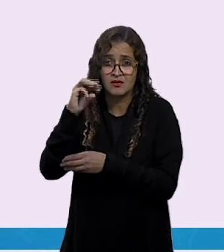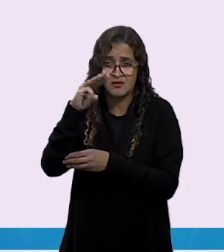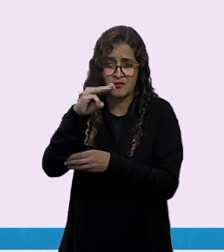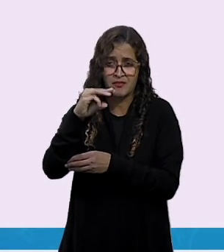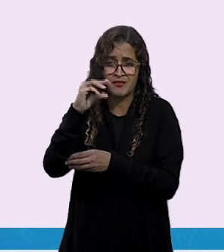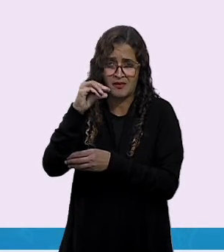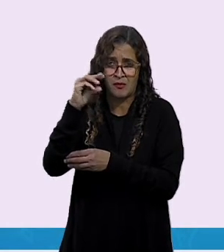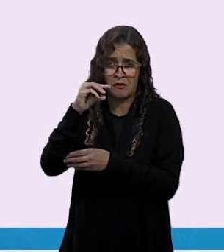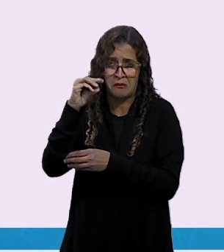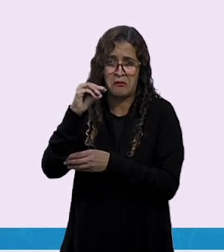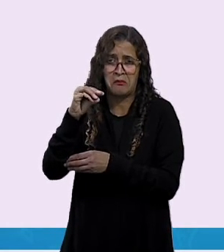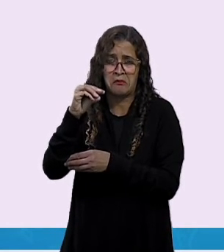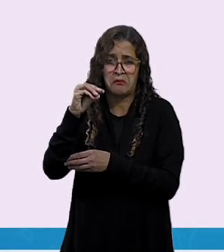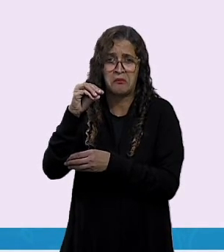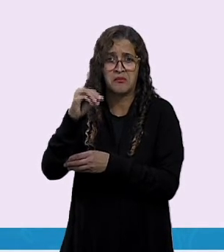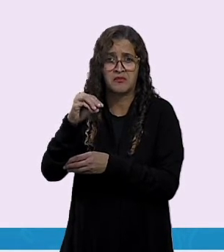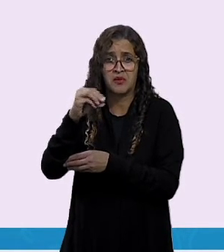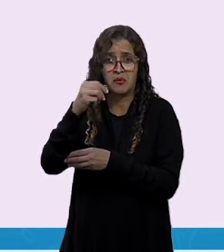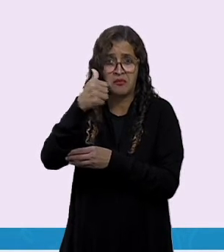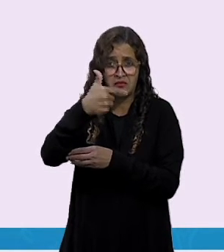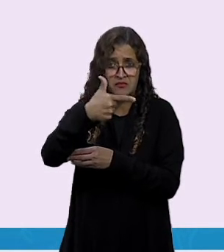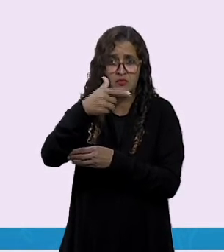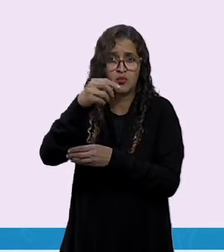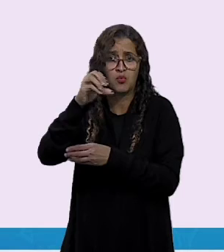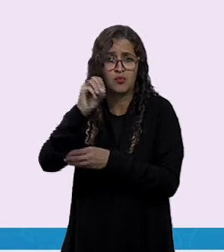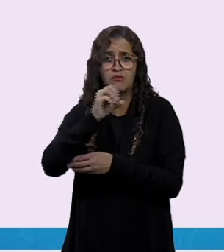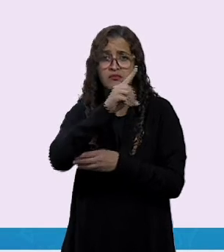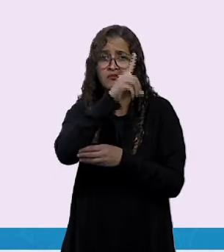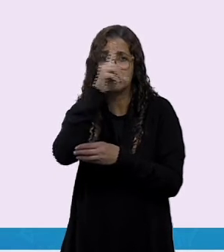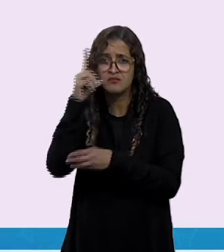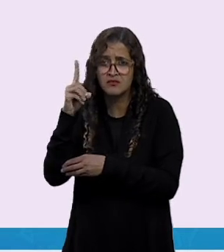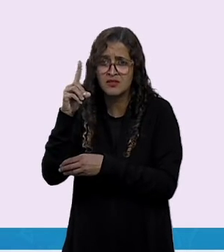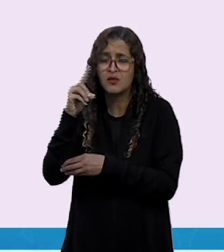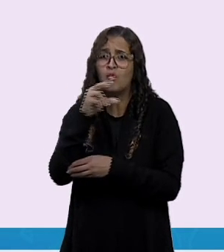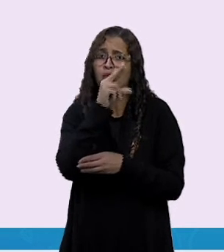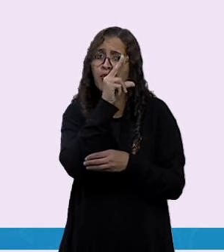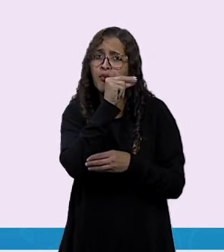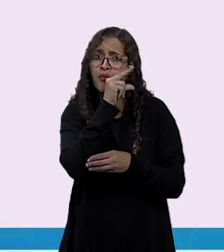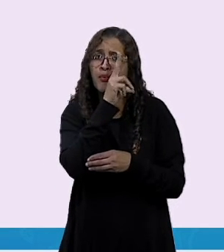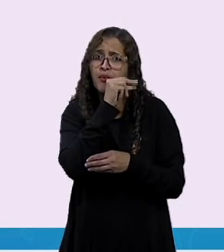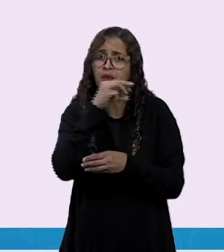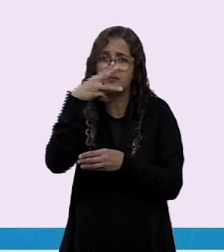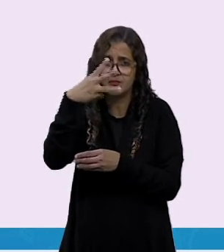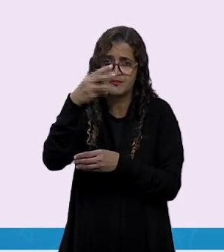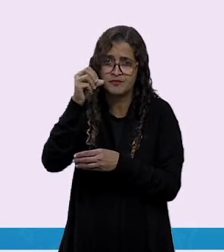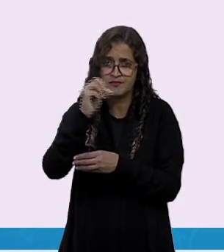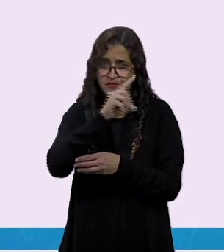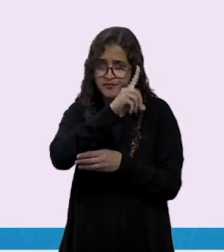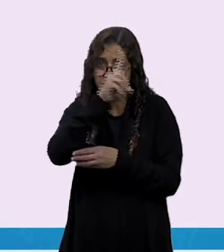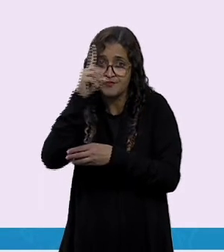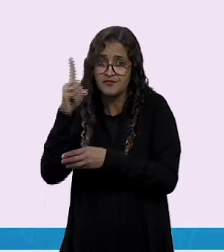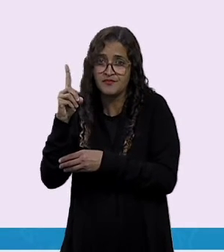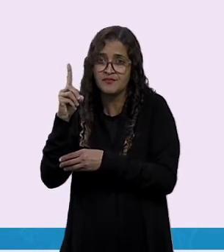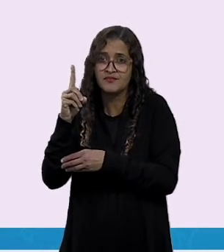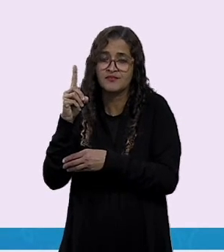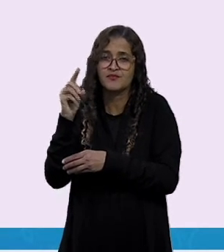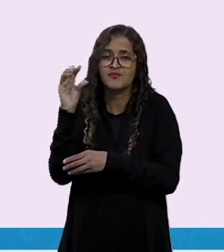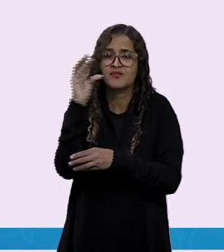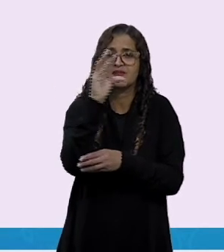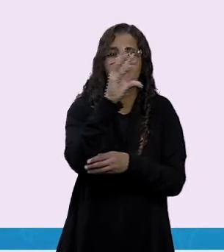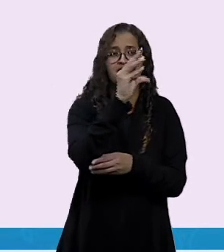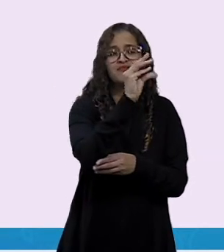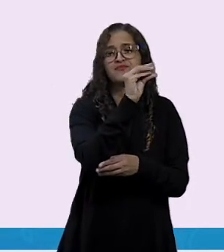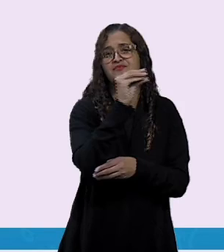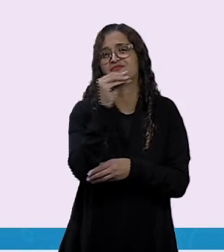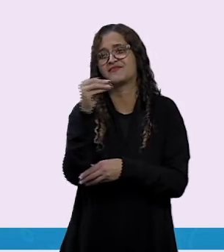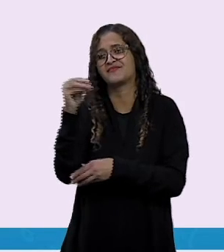é uma espécie de pato, também aproximadamente 28 dias. O pato, 30 dias. E o cisne, né? Que é